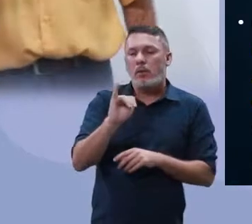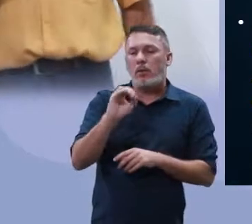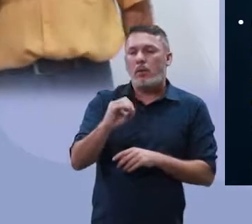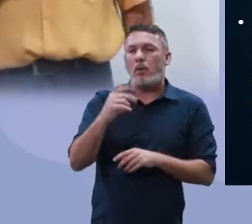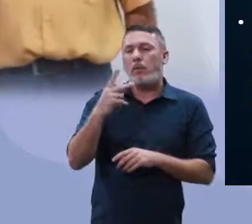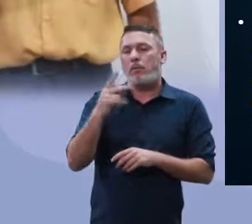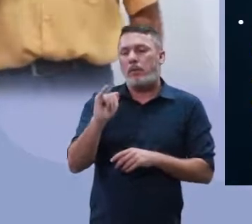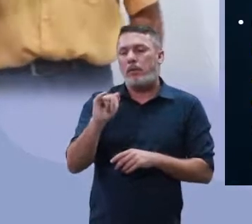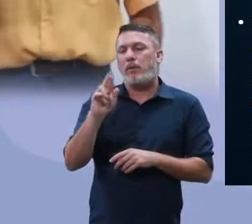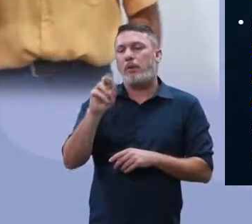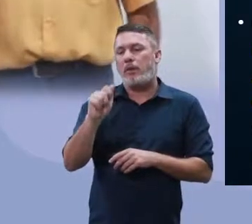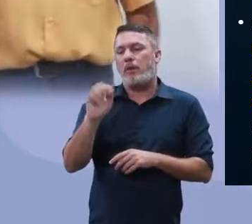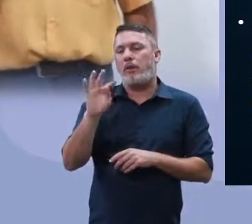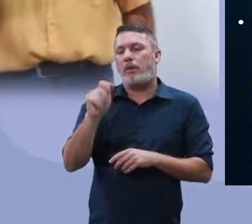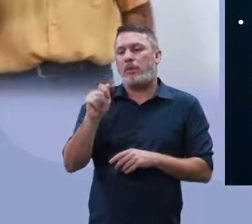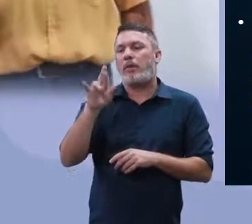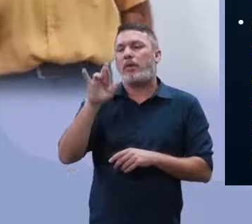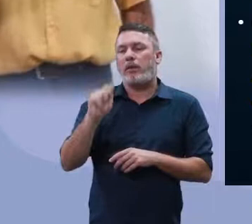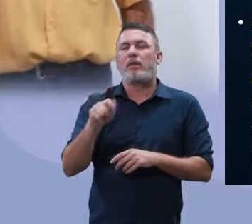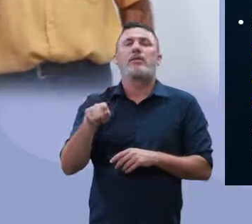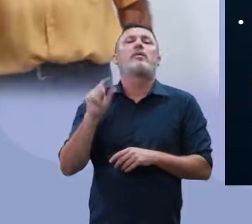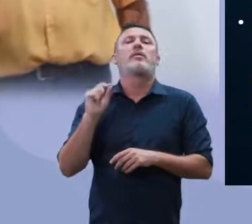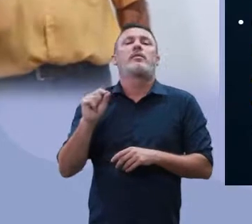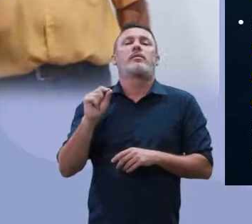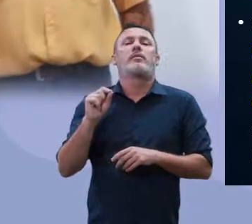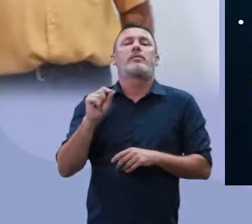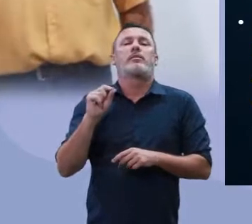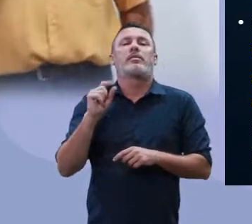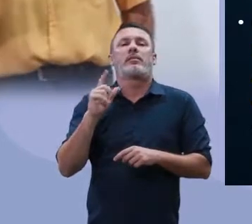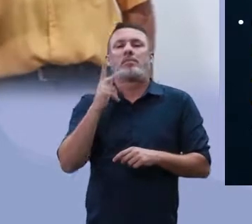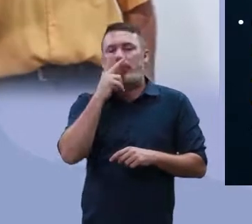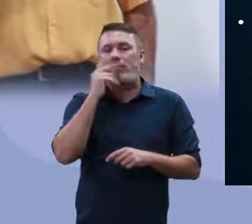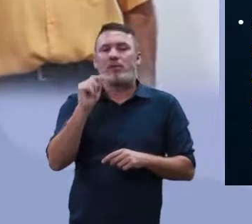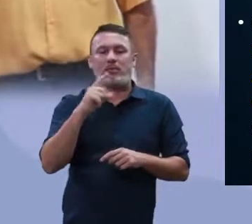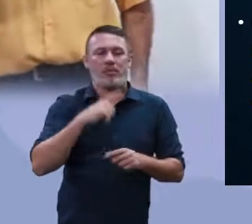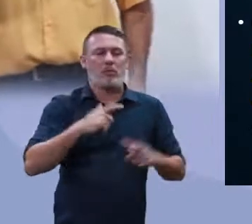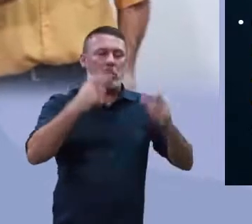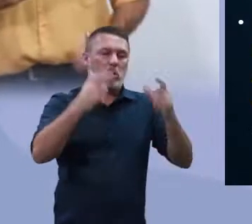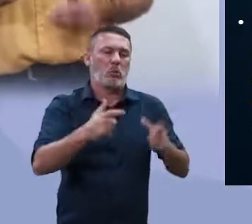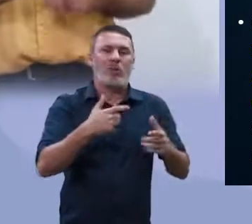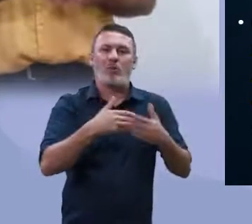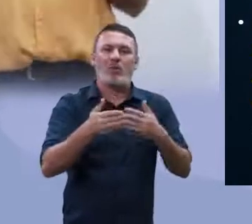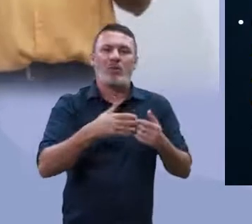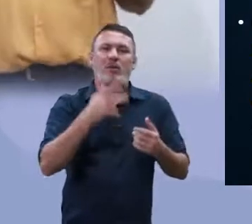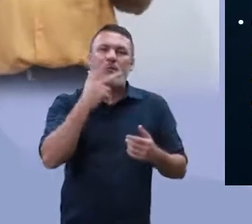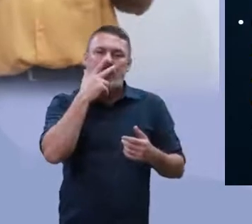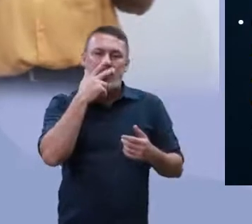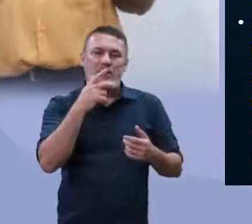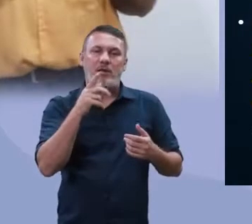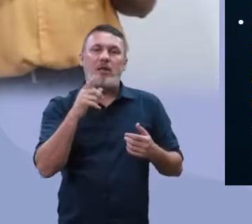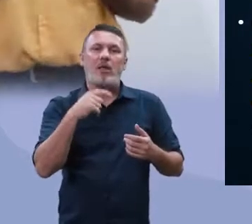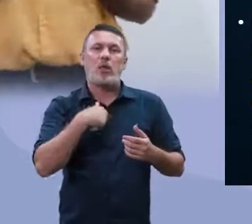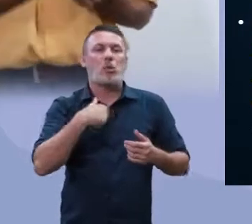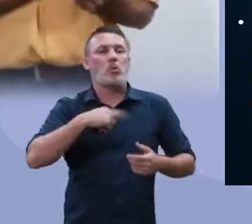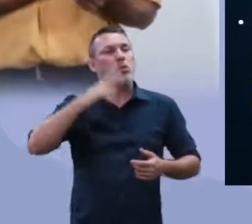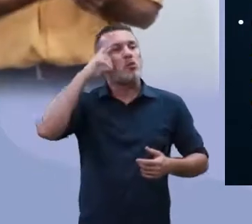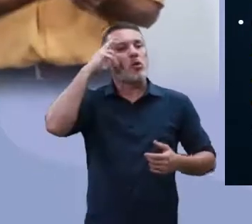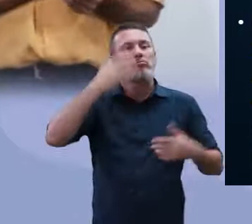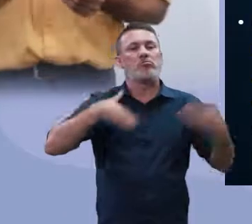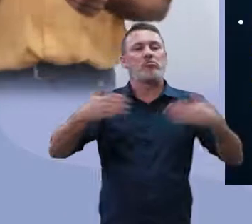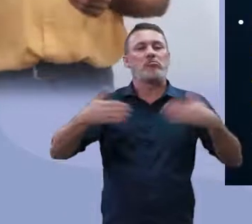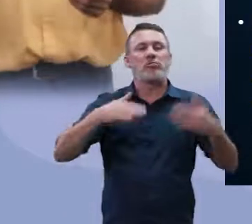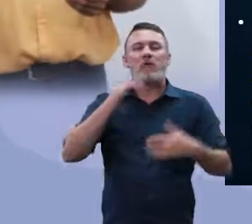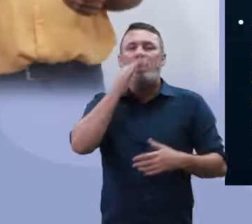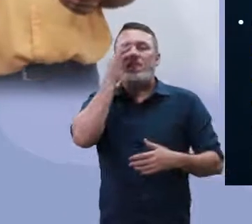A biopirataria nada mais é do que você transformar em um registro, em uma propriedade, em uma patente, recursos da fauna, recursos